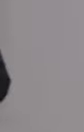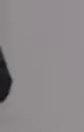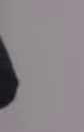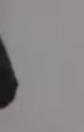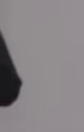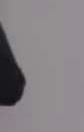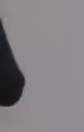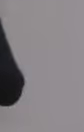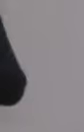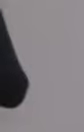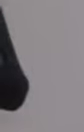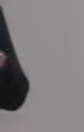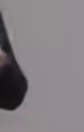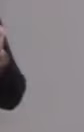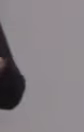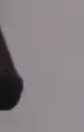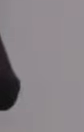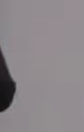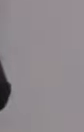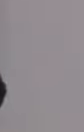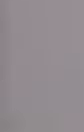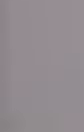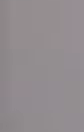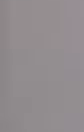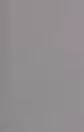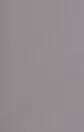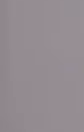Marcão está onde? Marcão...